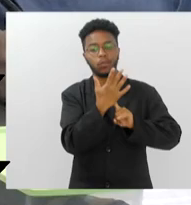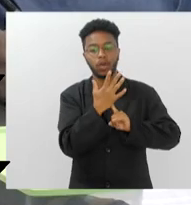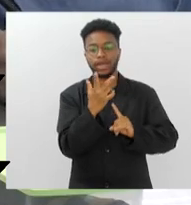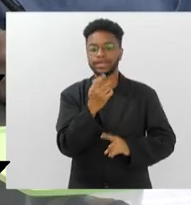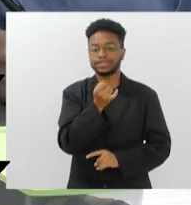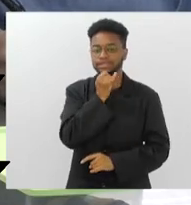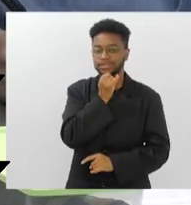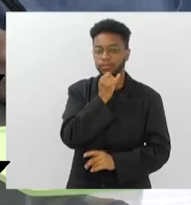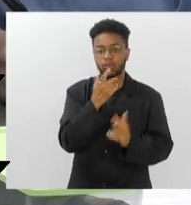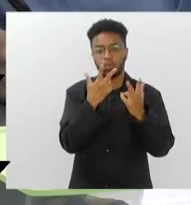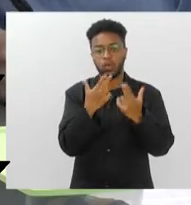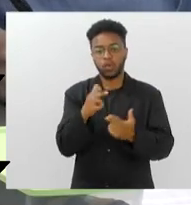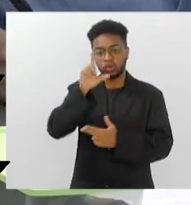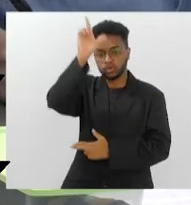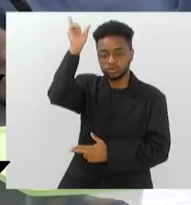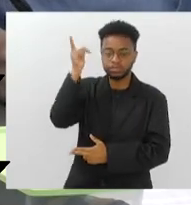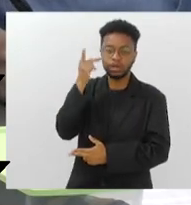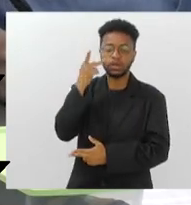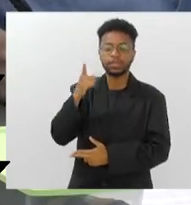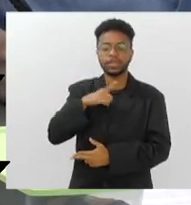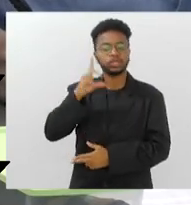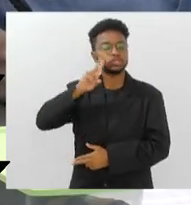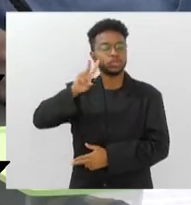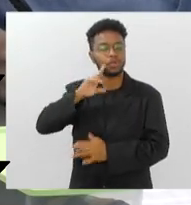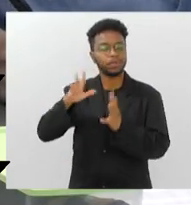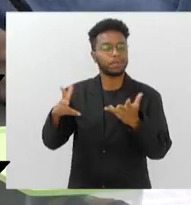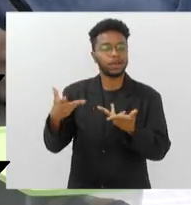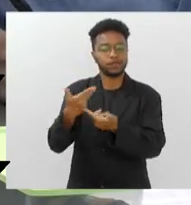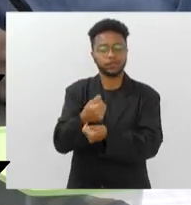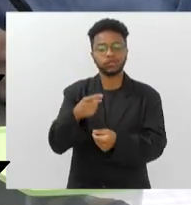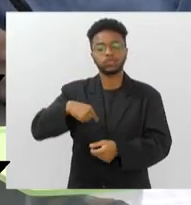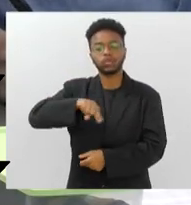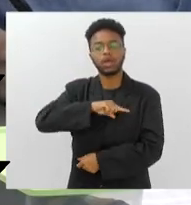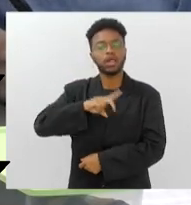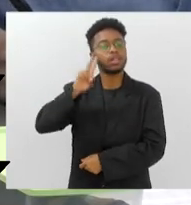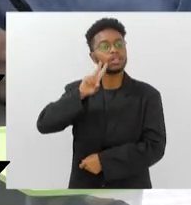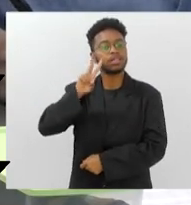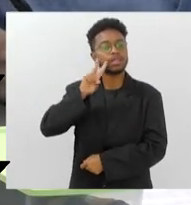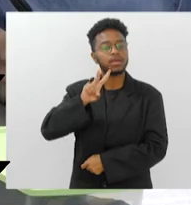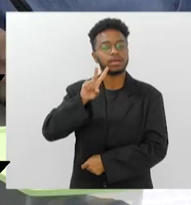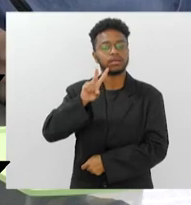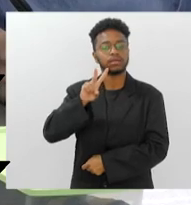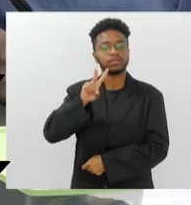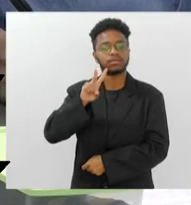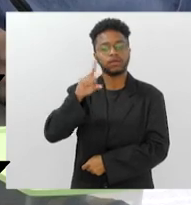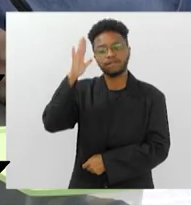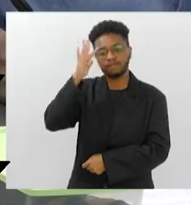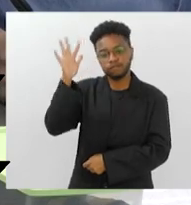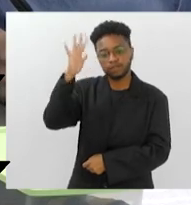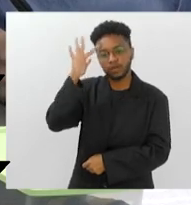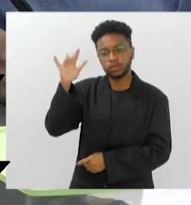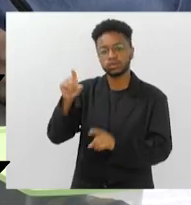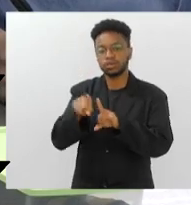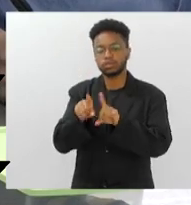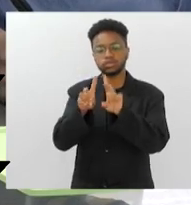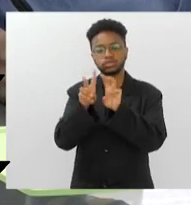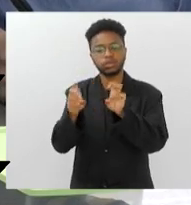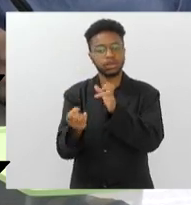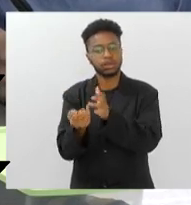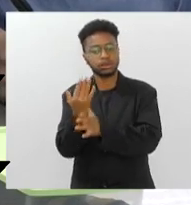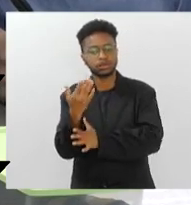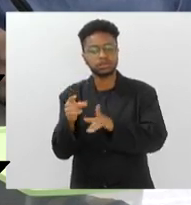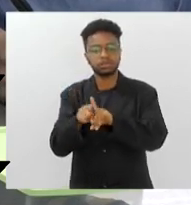luí Paulo histórias maravilhosas como essa que nos remetem a a filosofia a criação a